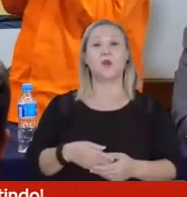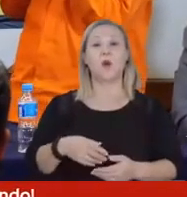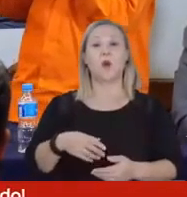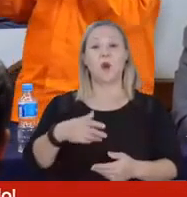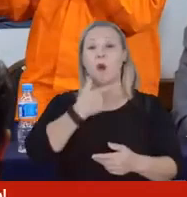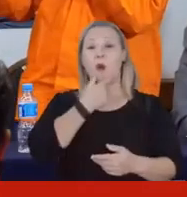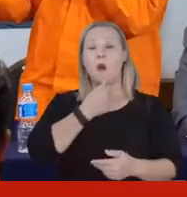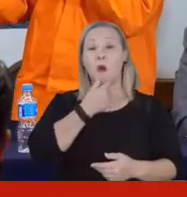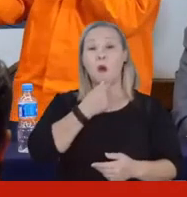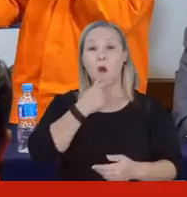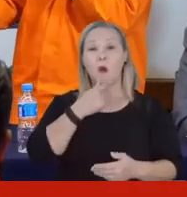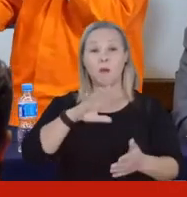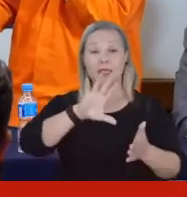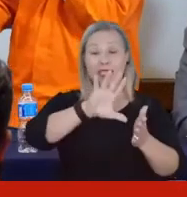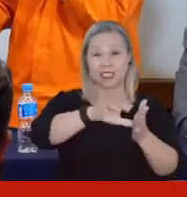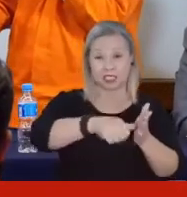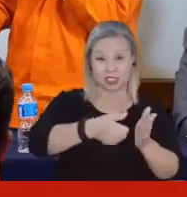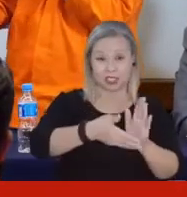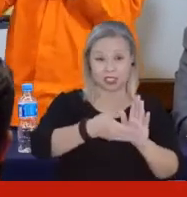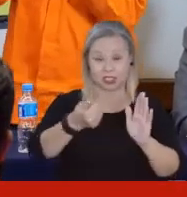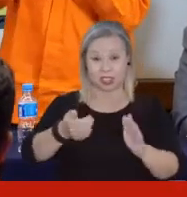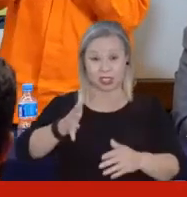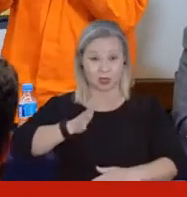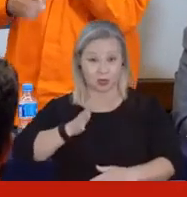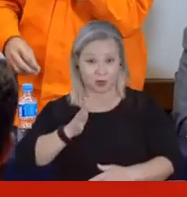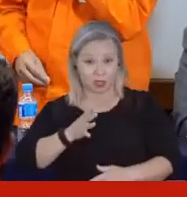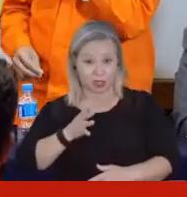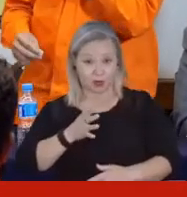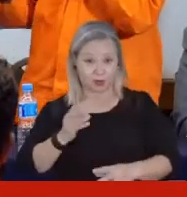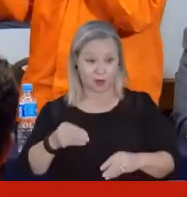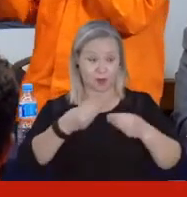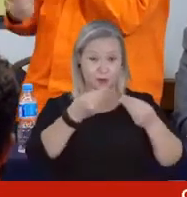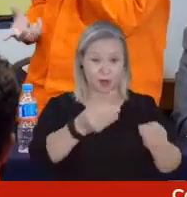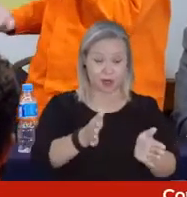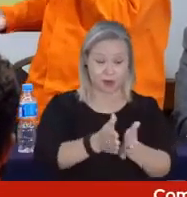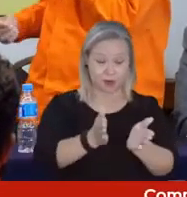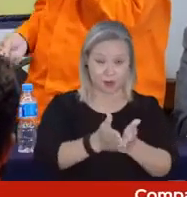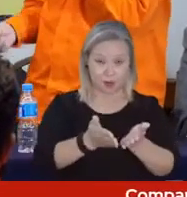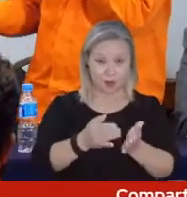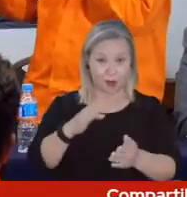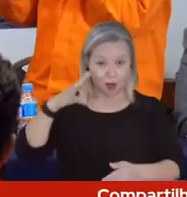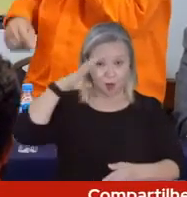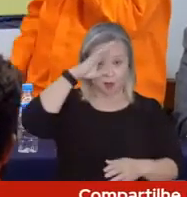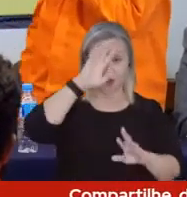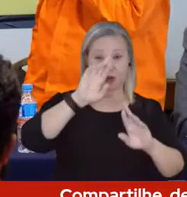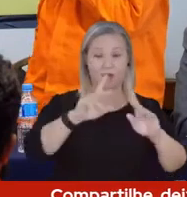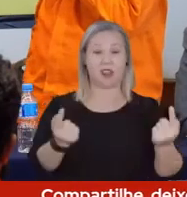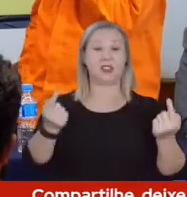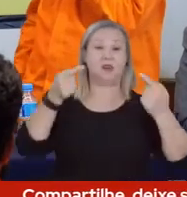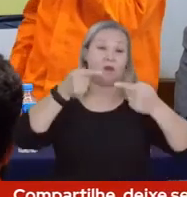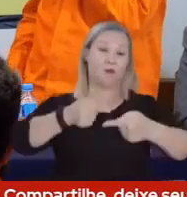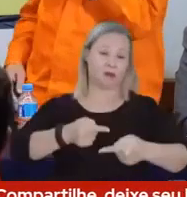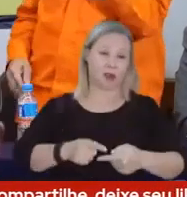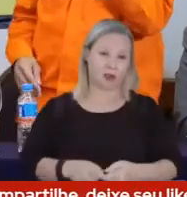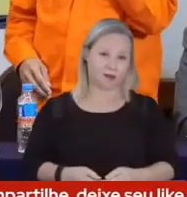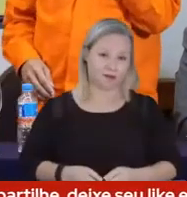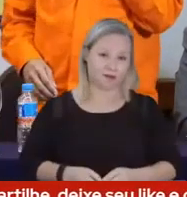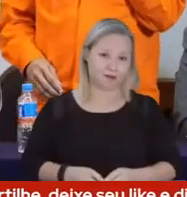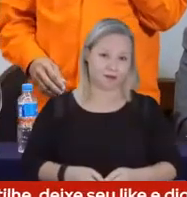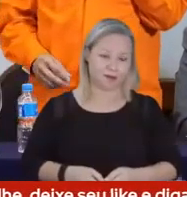Bolsonaro, ele tira dos pobres para dar aos ricos. Talvez tivéssemos que chamar de Uber Robin,